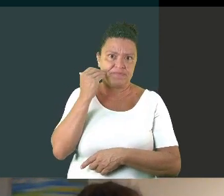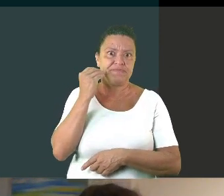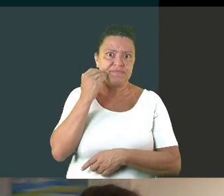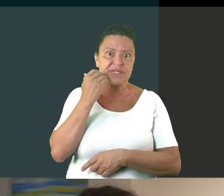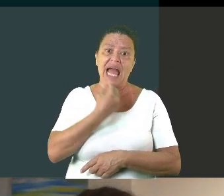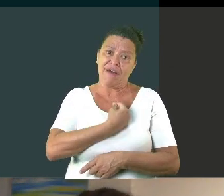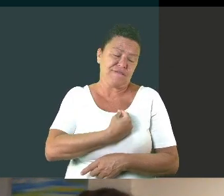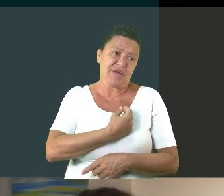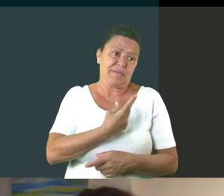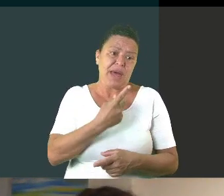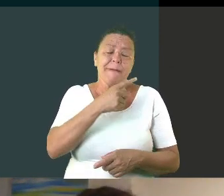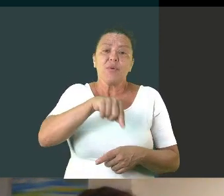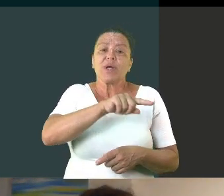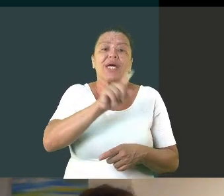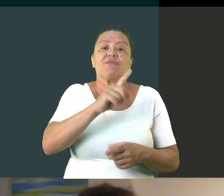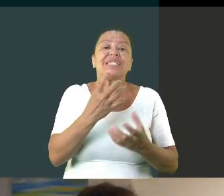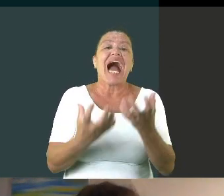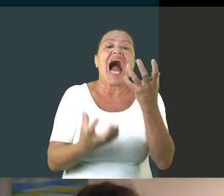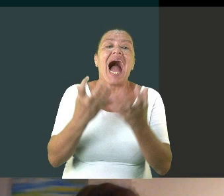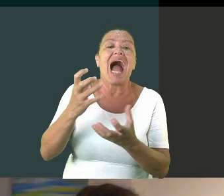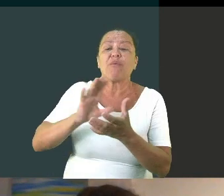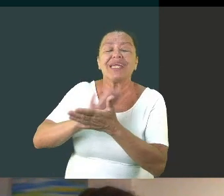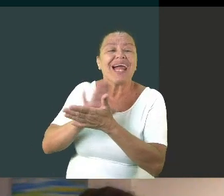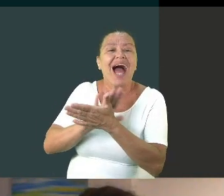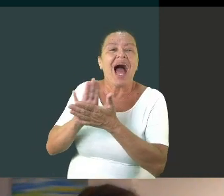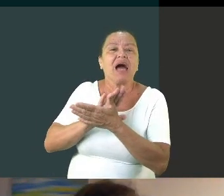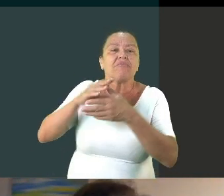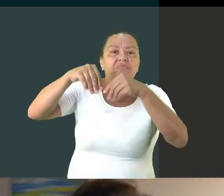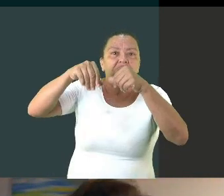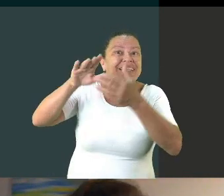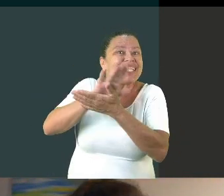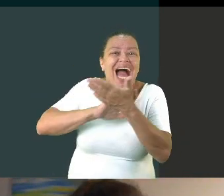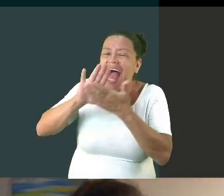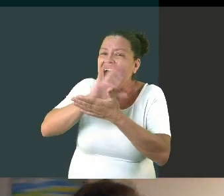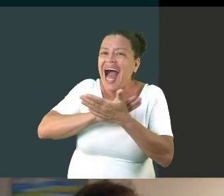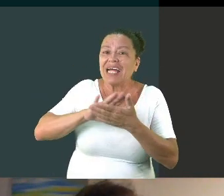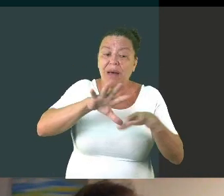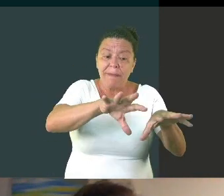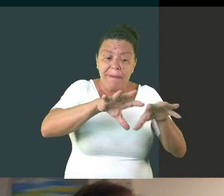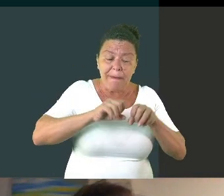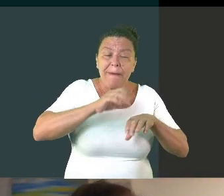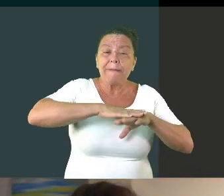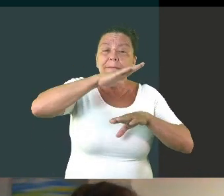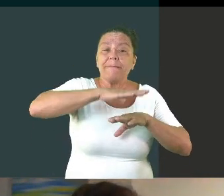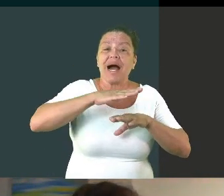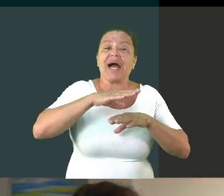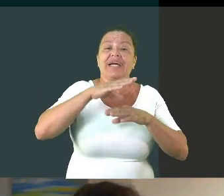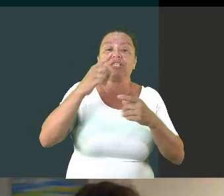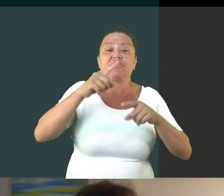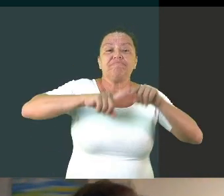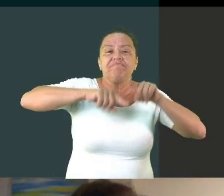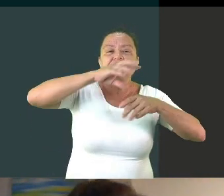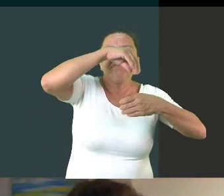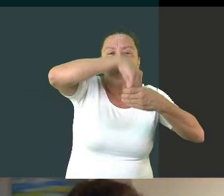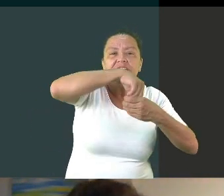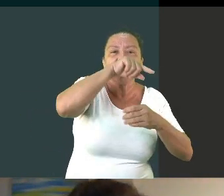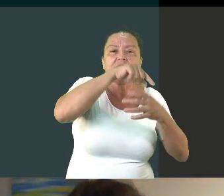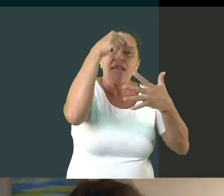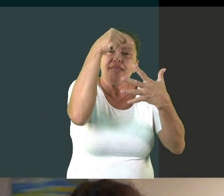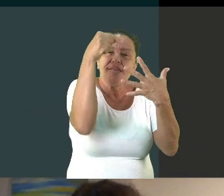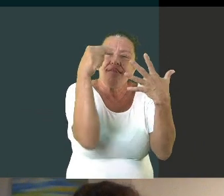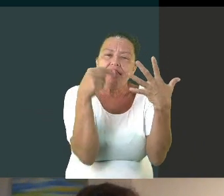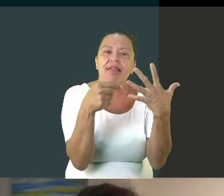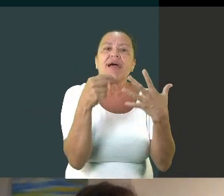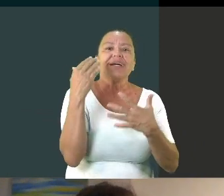viva, justamente para absorver ao máximo o benefício que aquele alimento